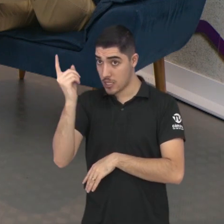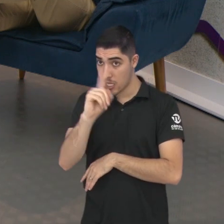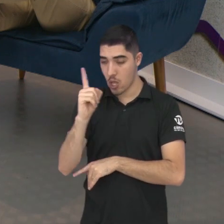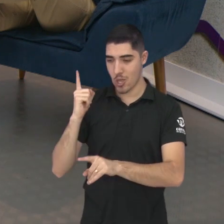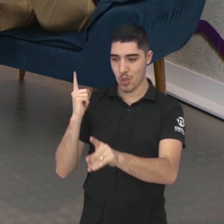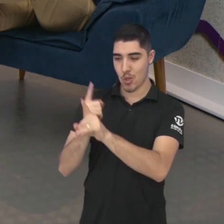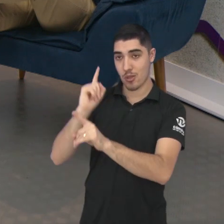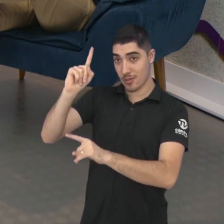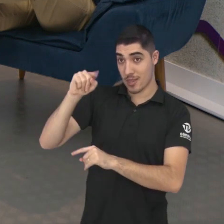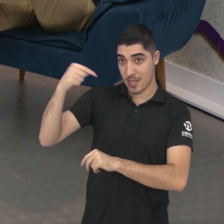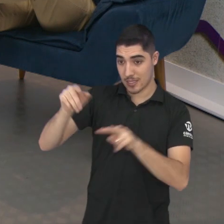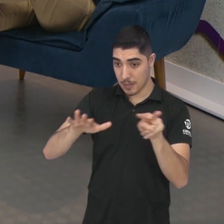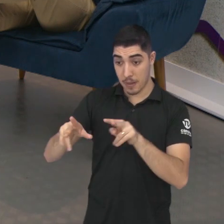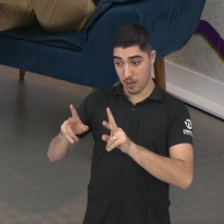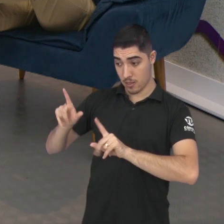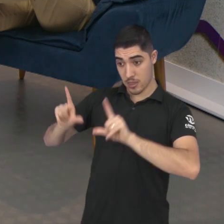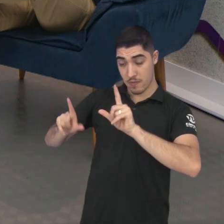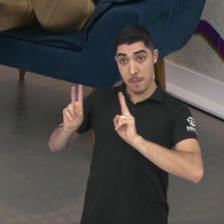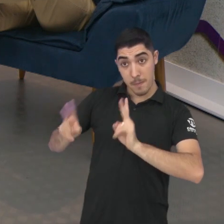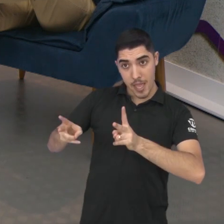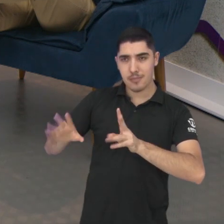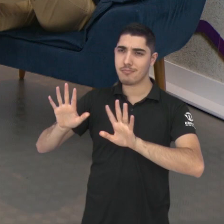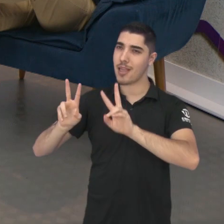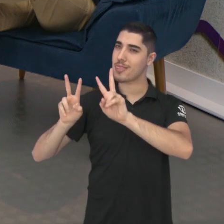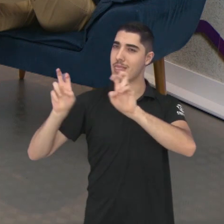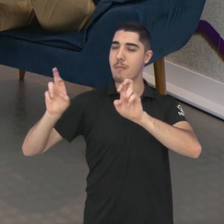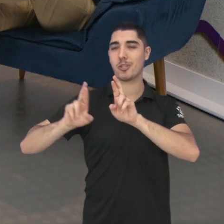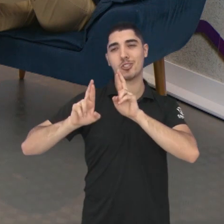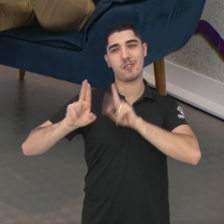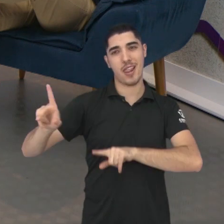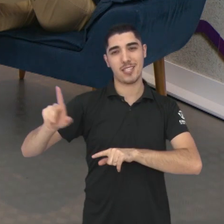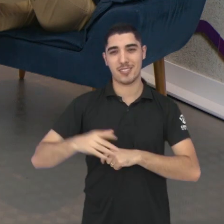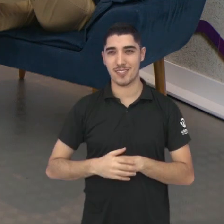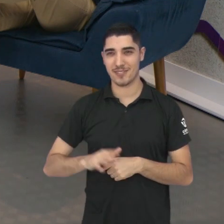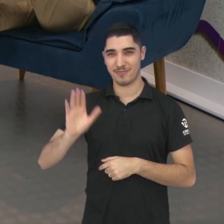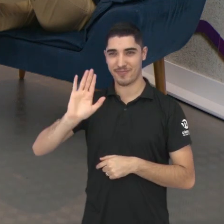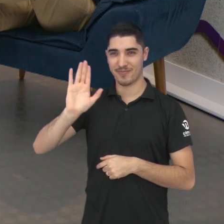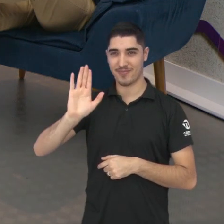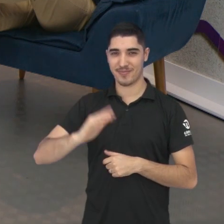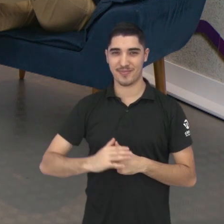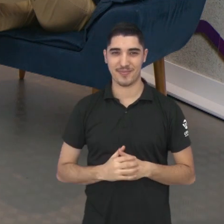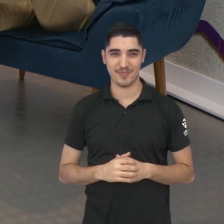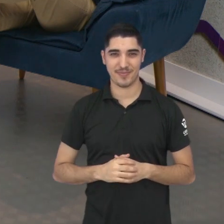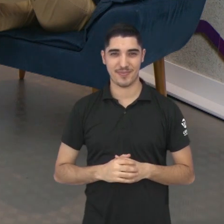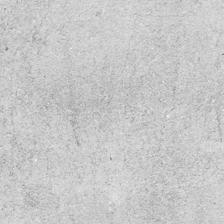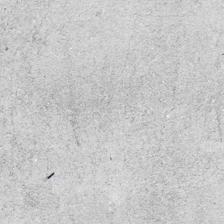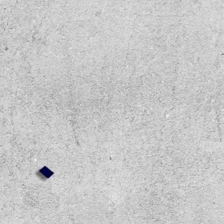encontramos na semana que vem na mesma estação, mas sempre com um destino diferente. Até lá!